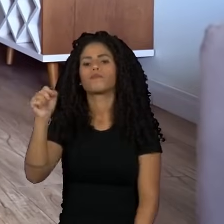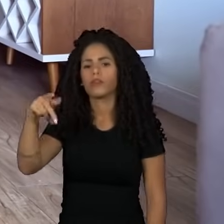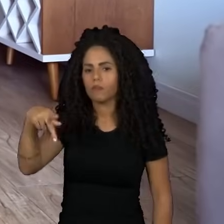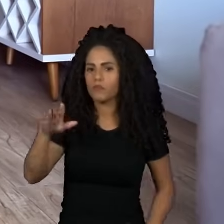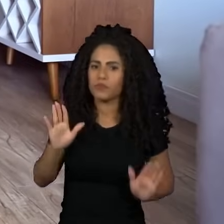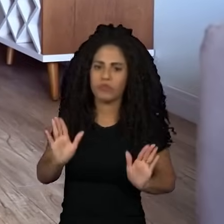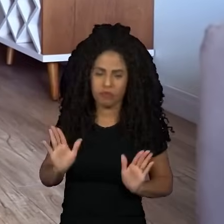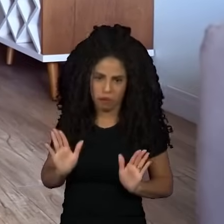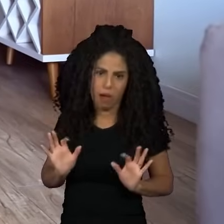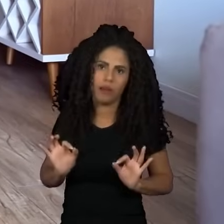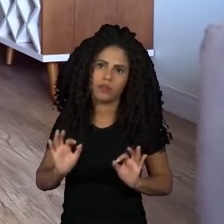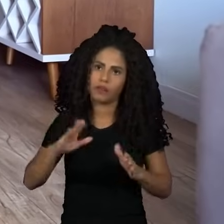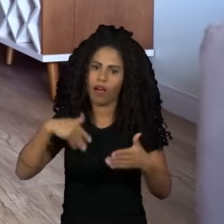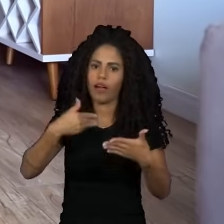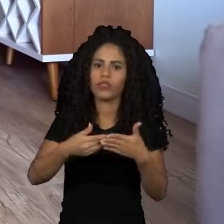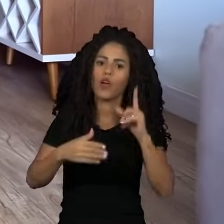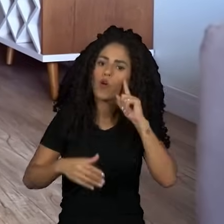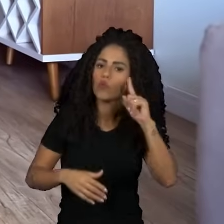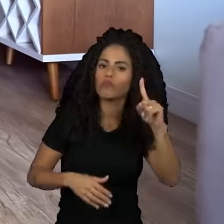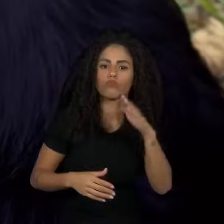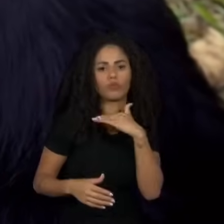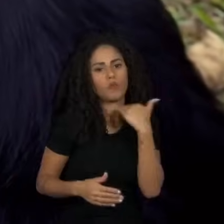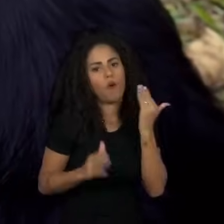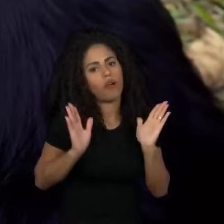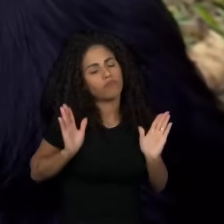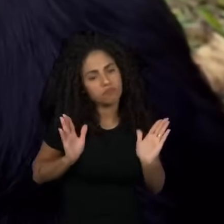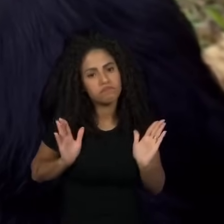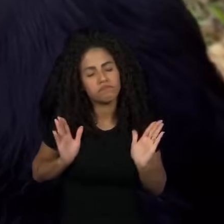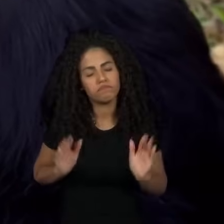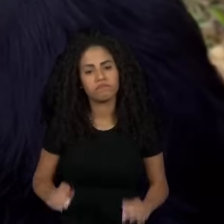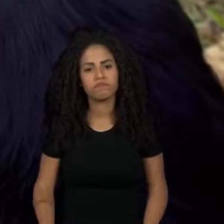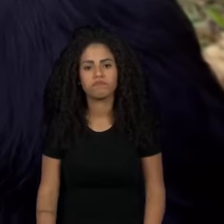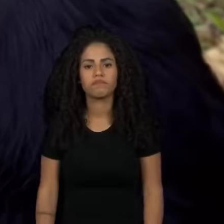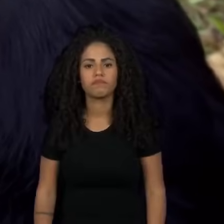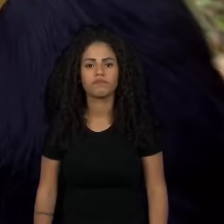dele até, né, o dia da partida dele.